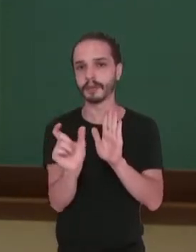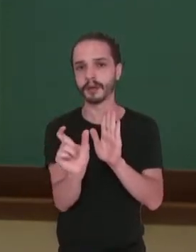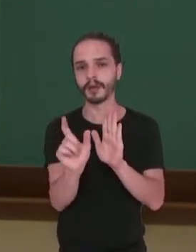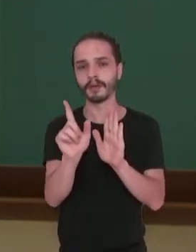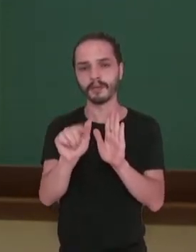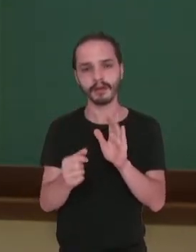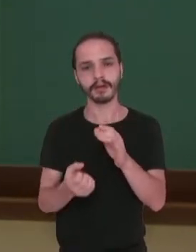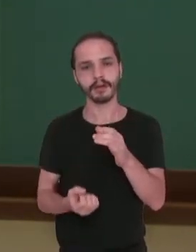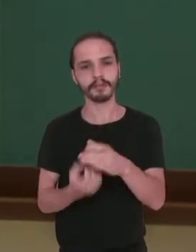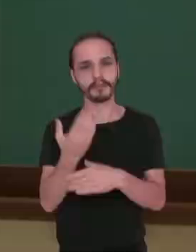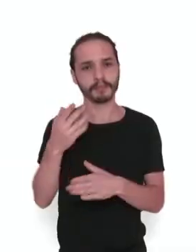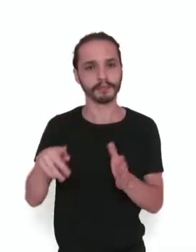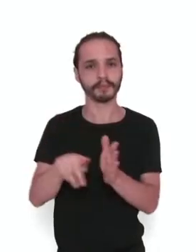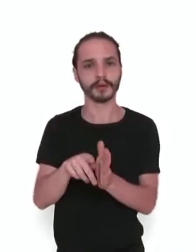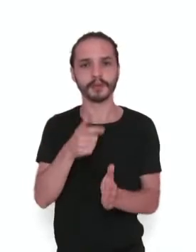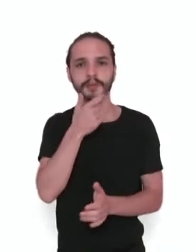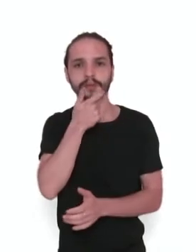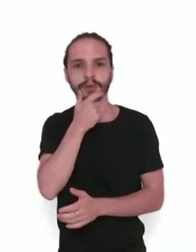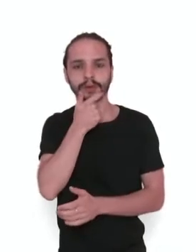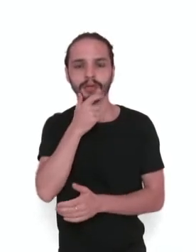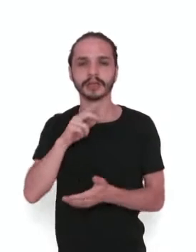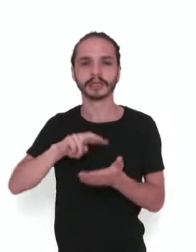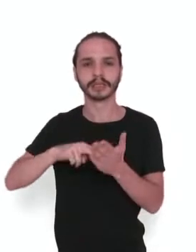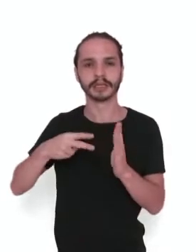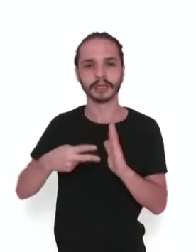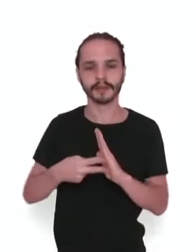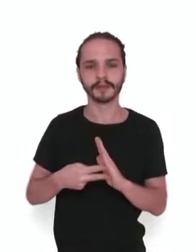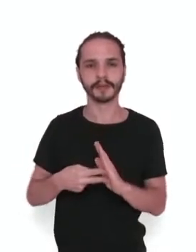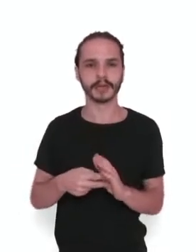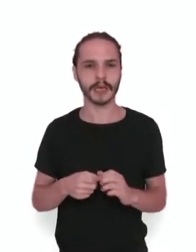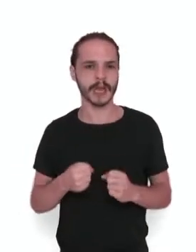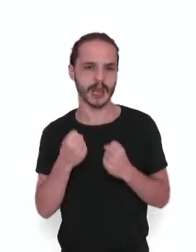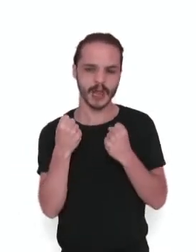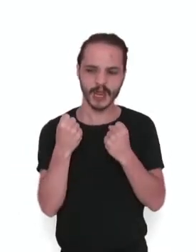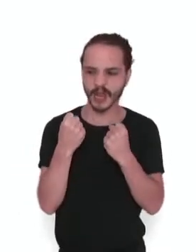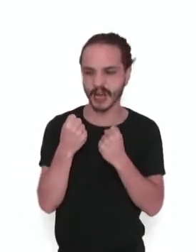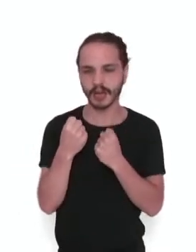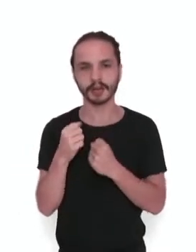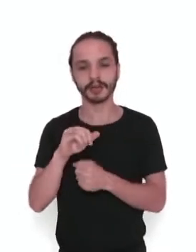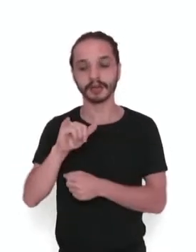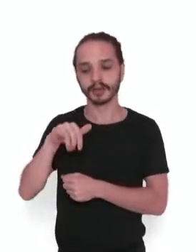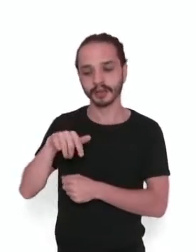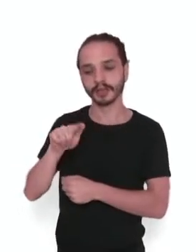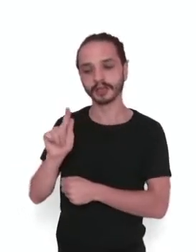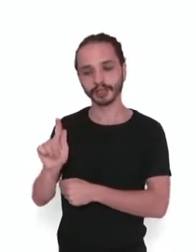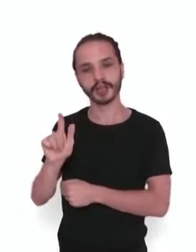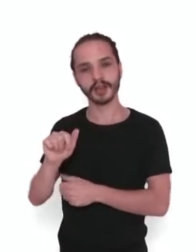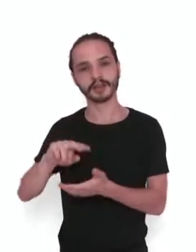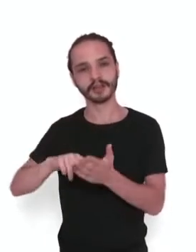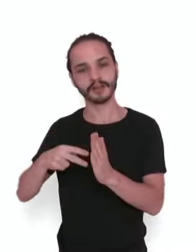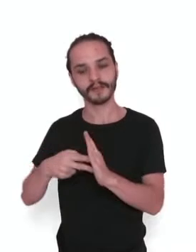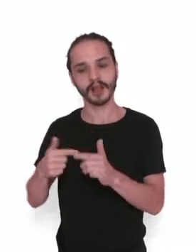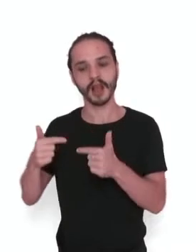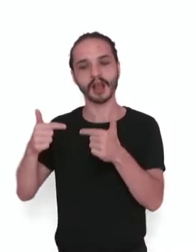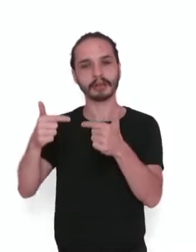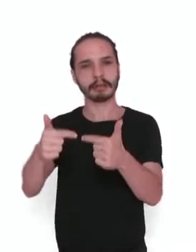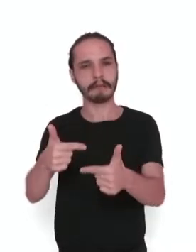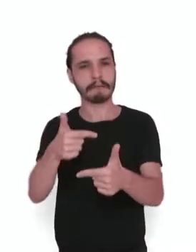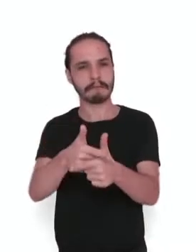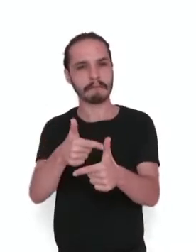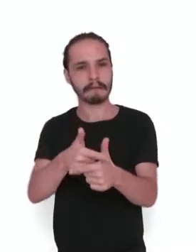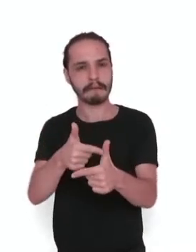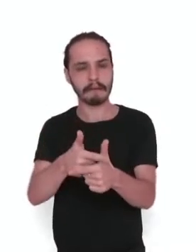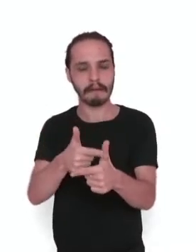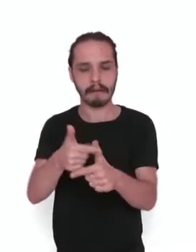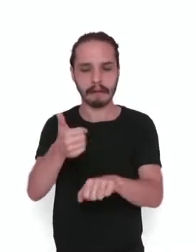inglesa. Bully, que significa valentão, e o sufixo ing, que representa ação contínua. A palavra